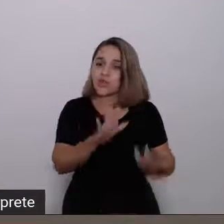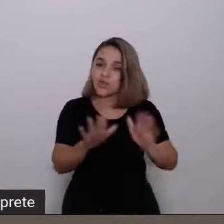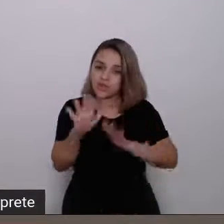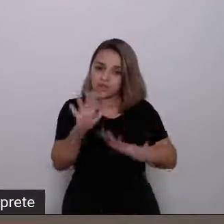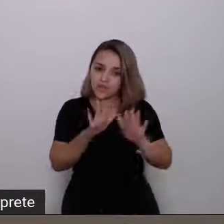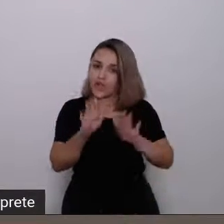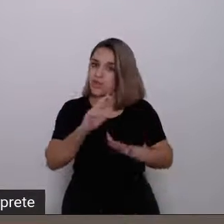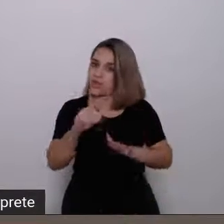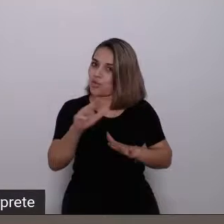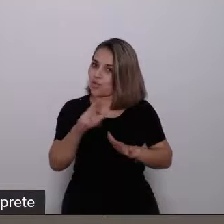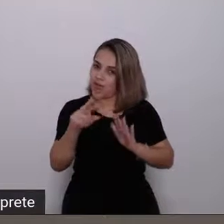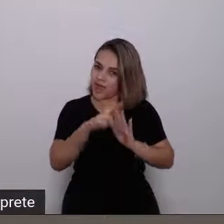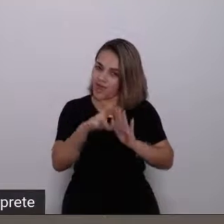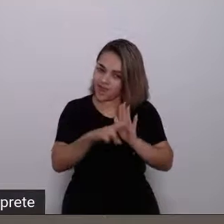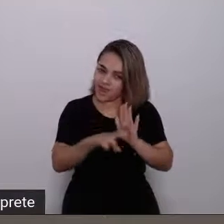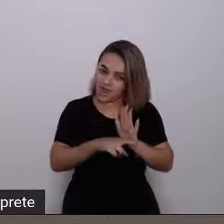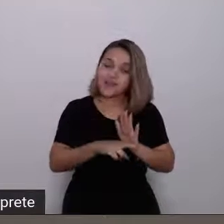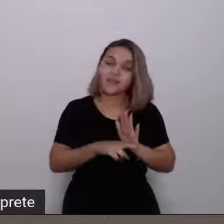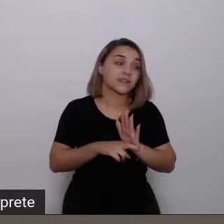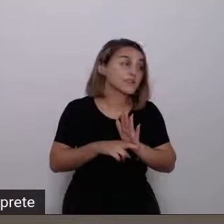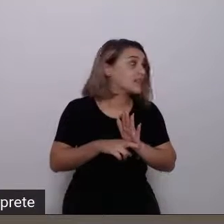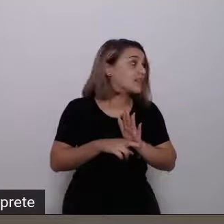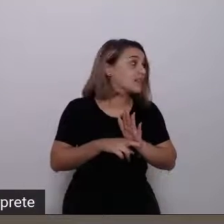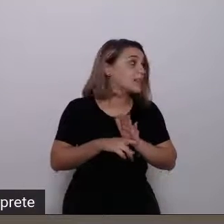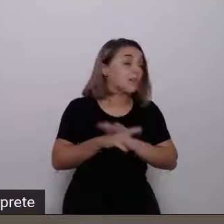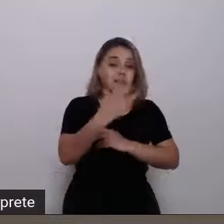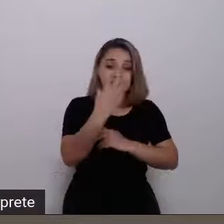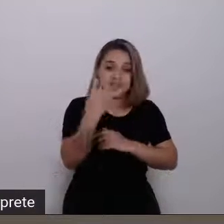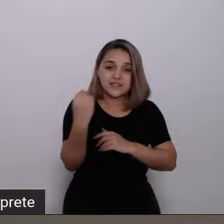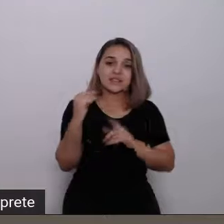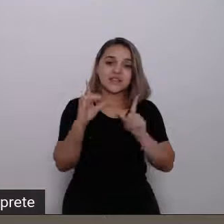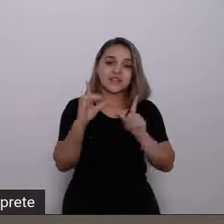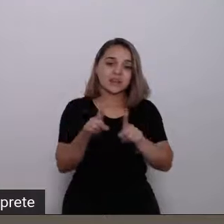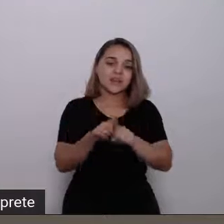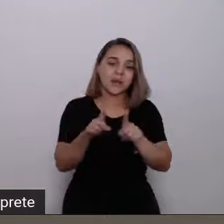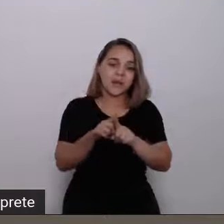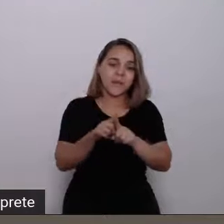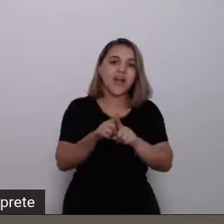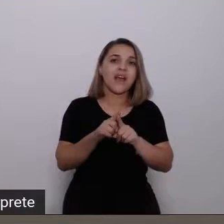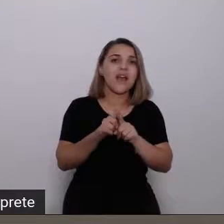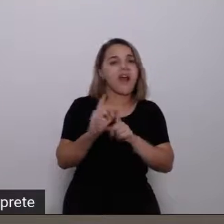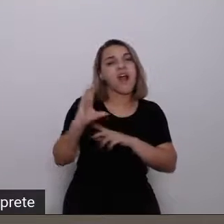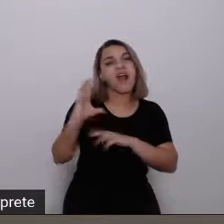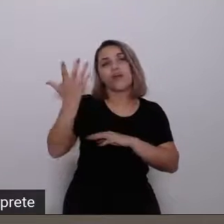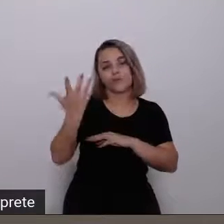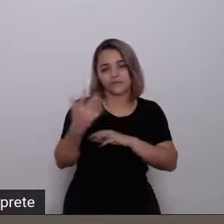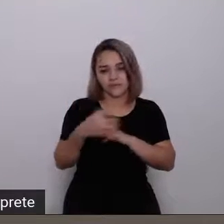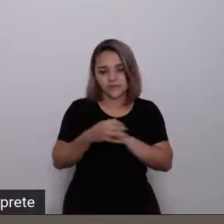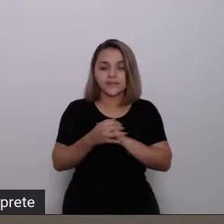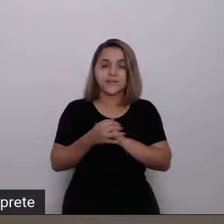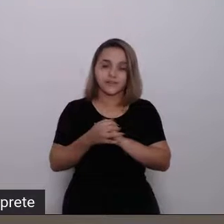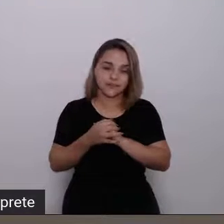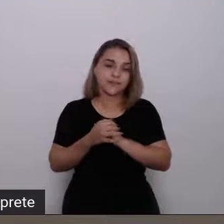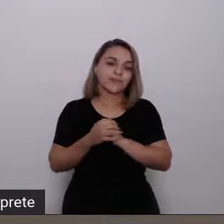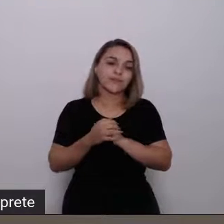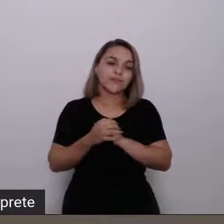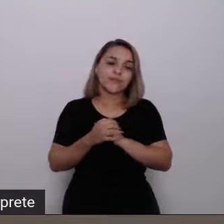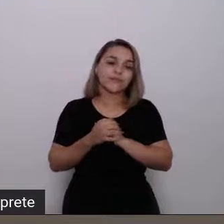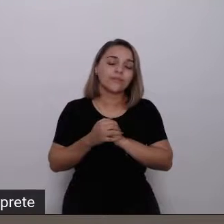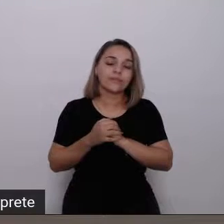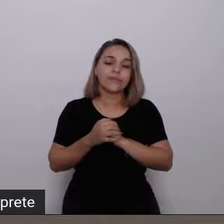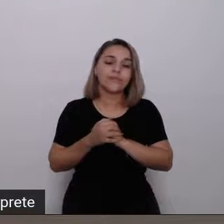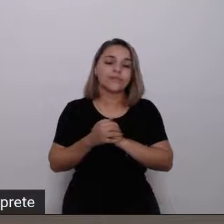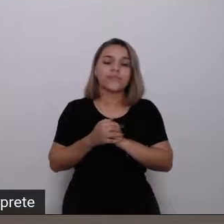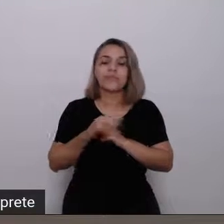entendeu? Ou seja, desses apagamentos, existe, aponte mais como circunstâncias, sabe, você nunca falaria que essa